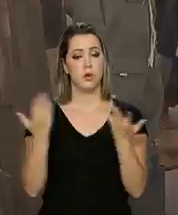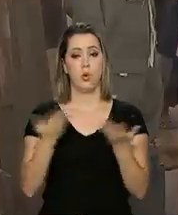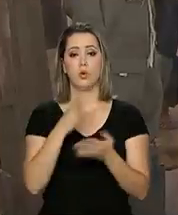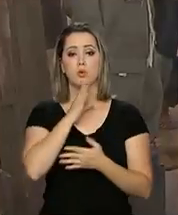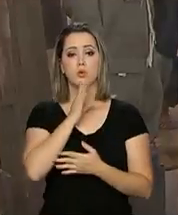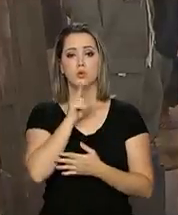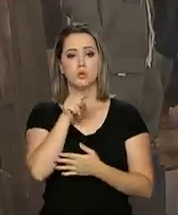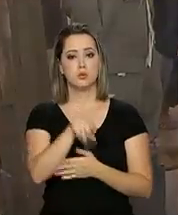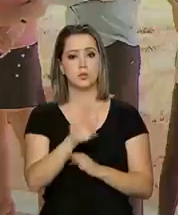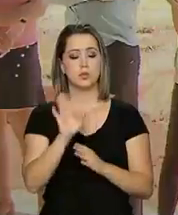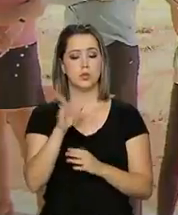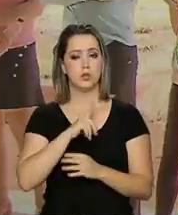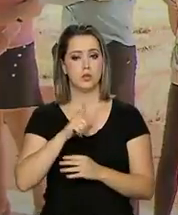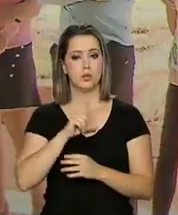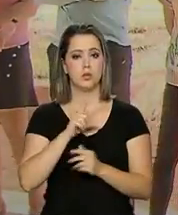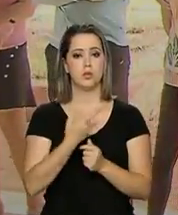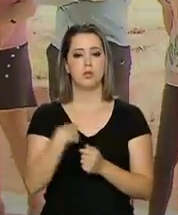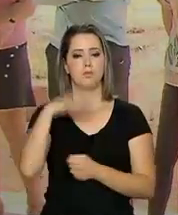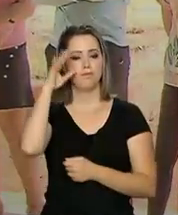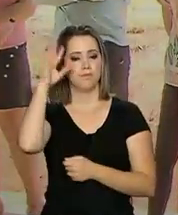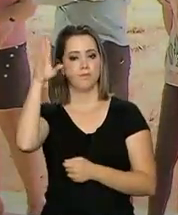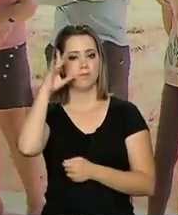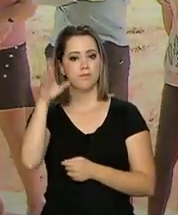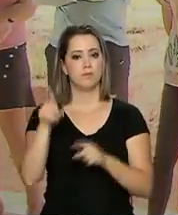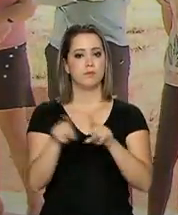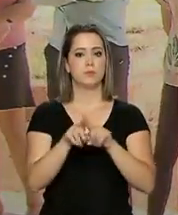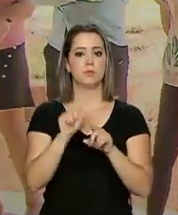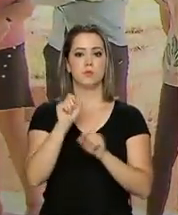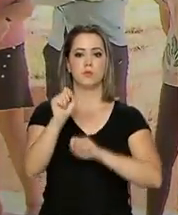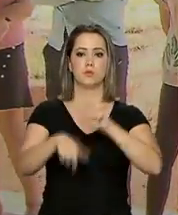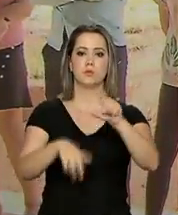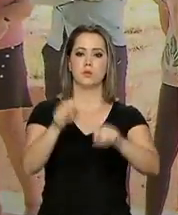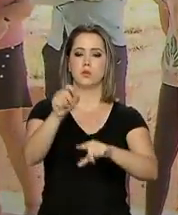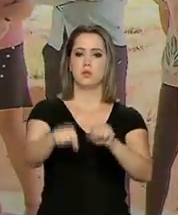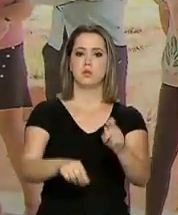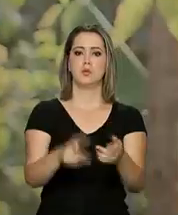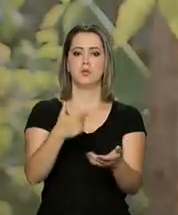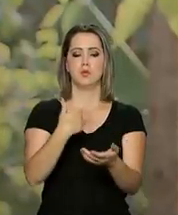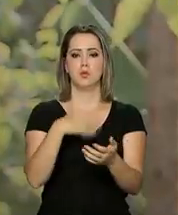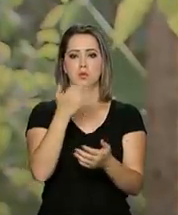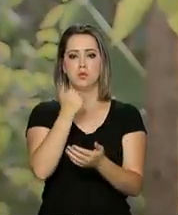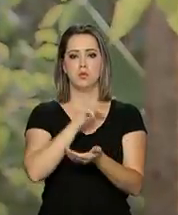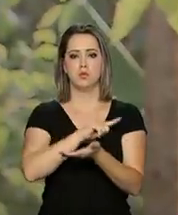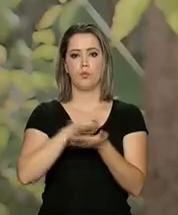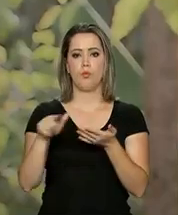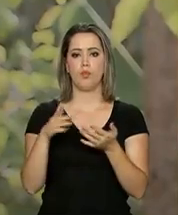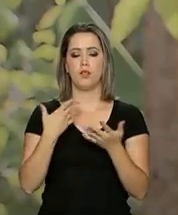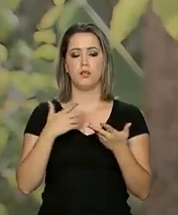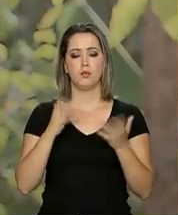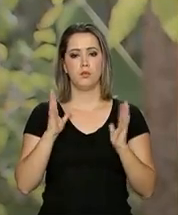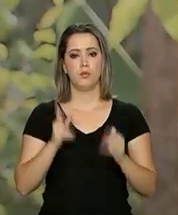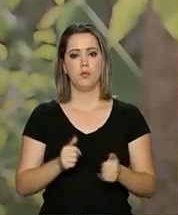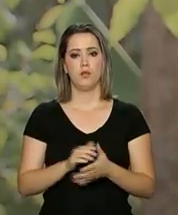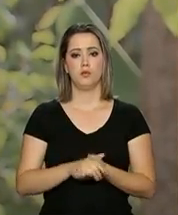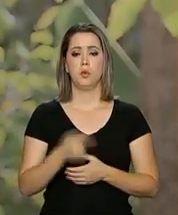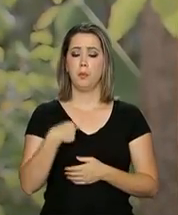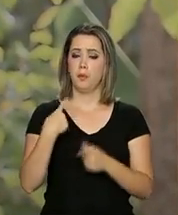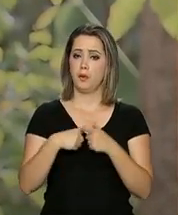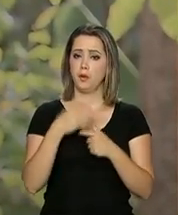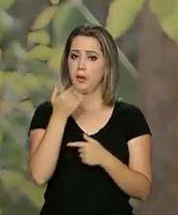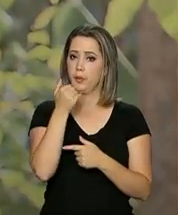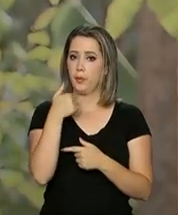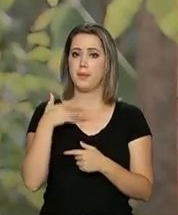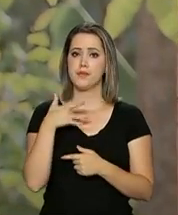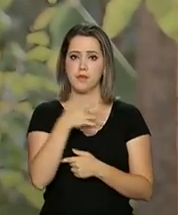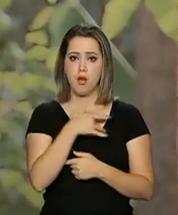conhecimentos ele realizou o grande sonho de se tornar produtor de orgânicos Eu queria comer um alimento saudável e ter a